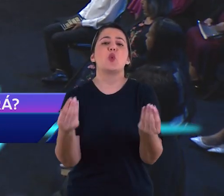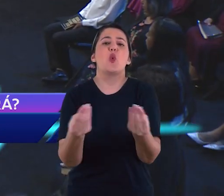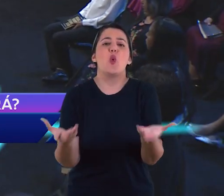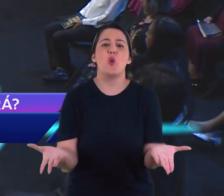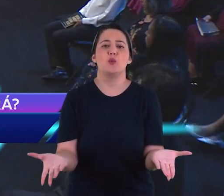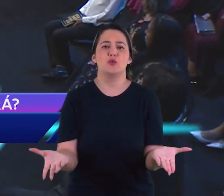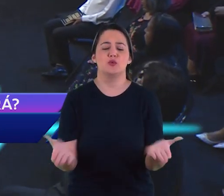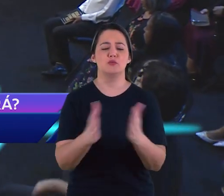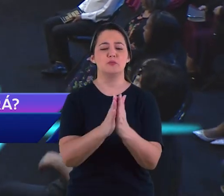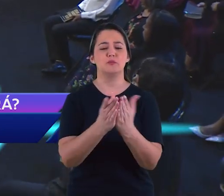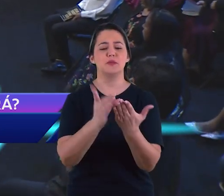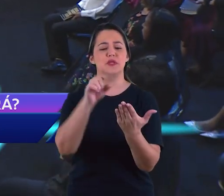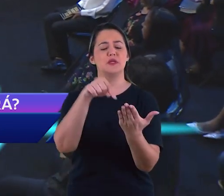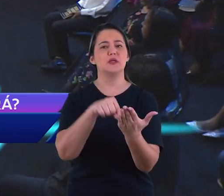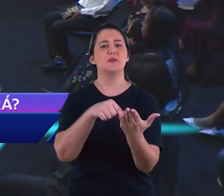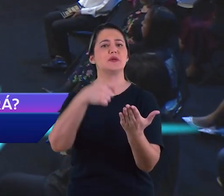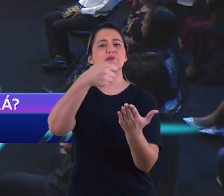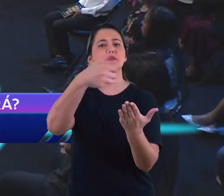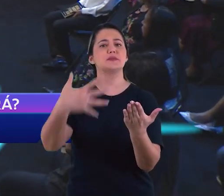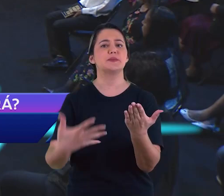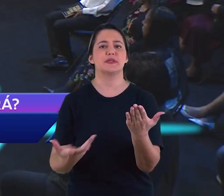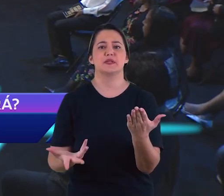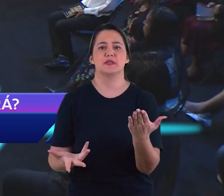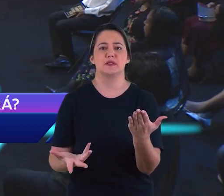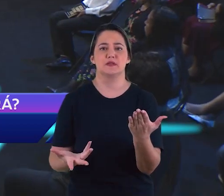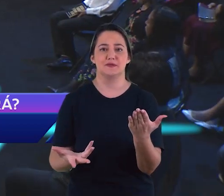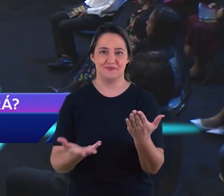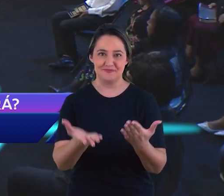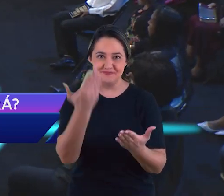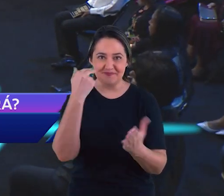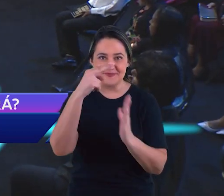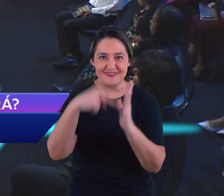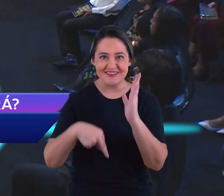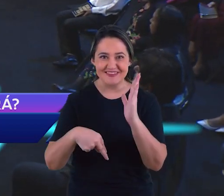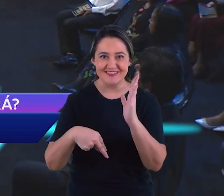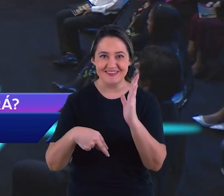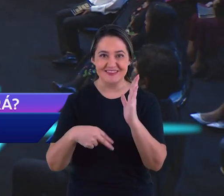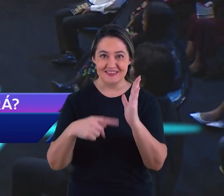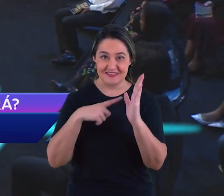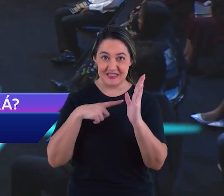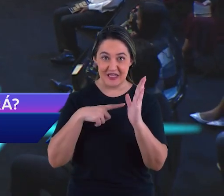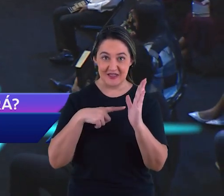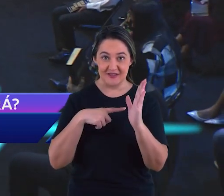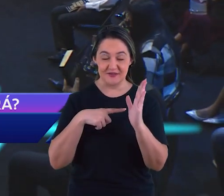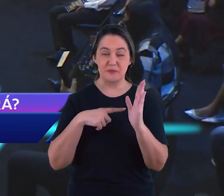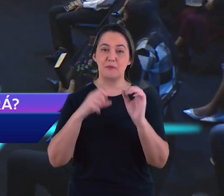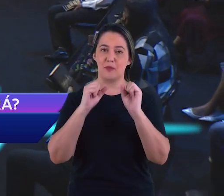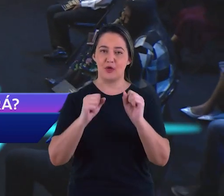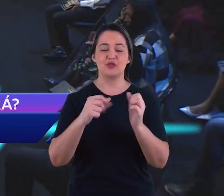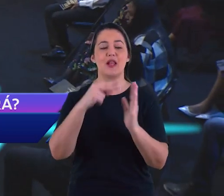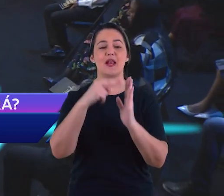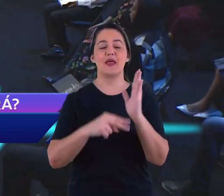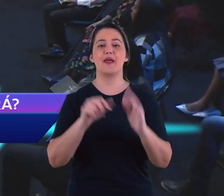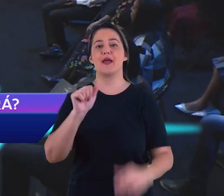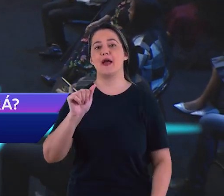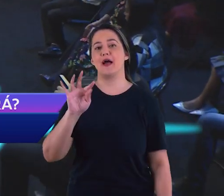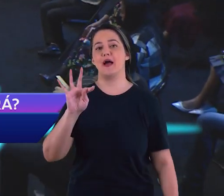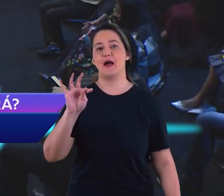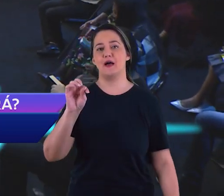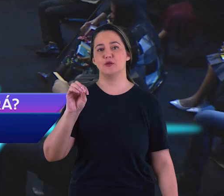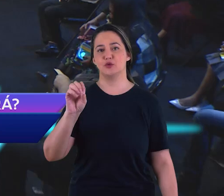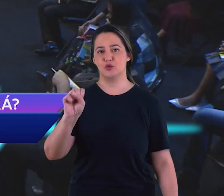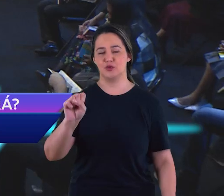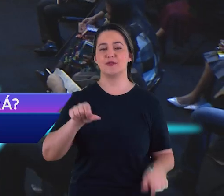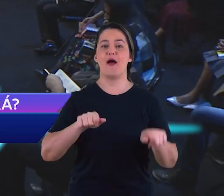voltar? O que a Bíblia nos fala sobre a volta de Jesus? Vamos à Bíblia? Estão com ela aí? Atos capítulo